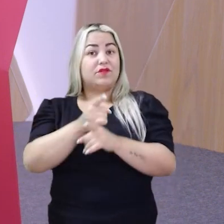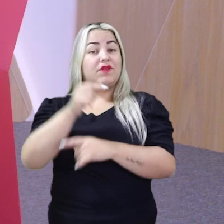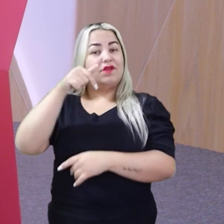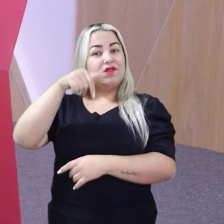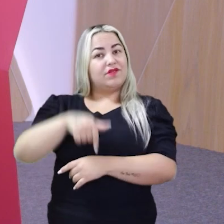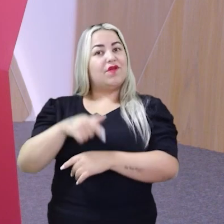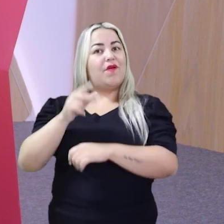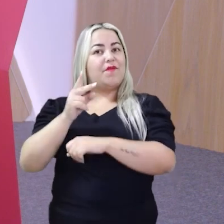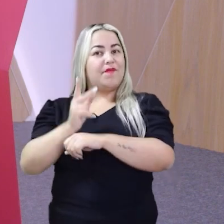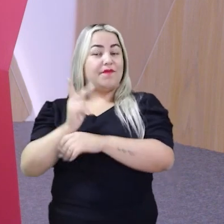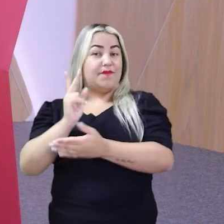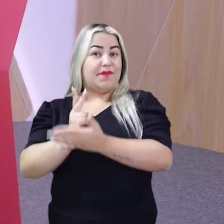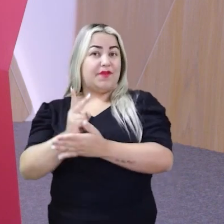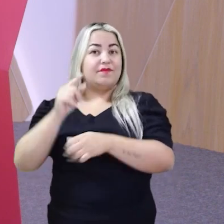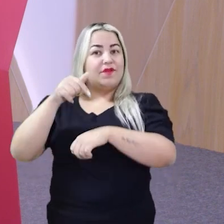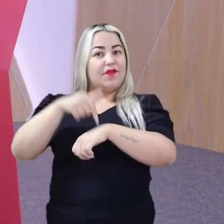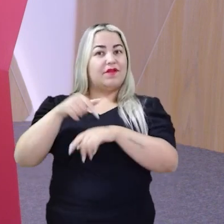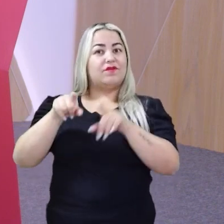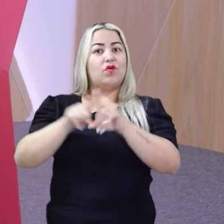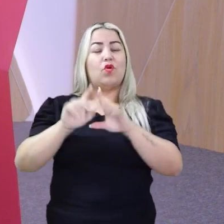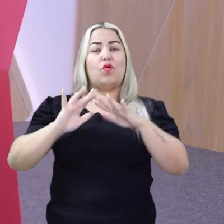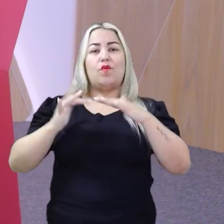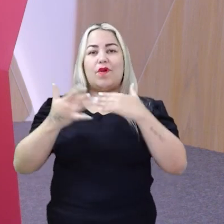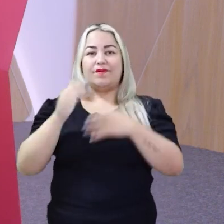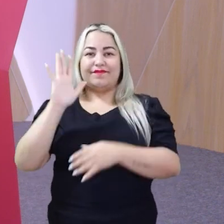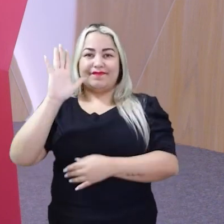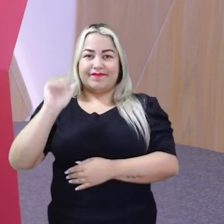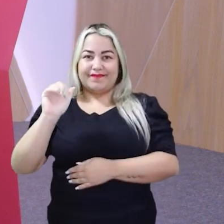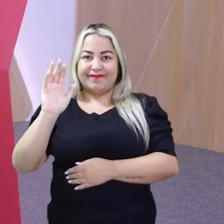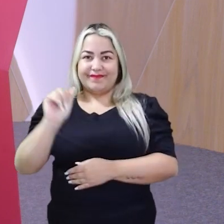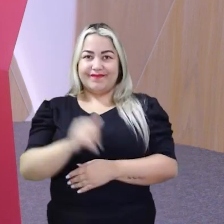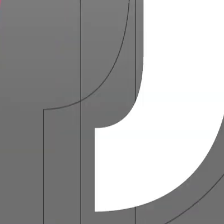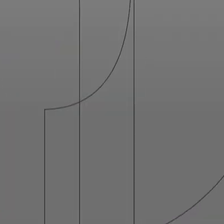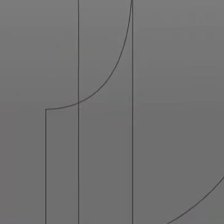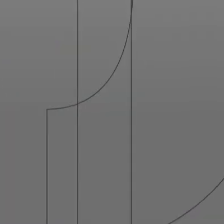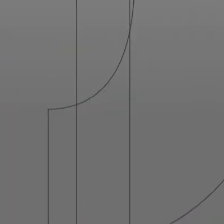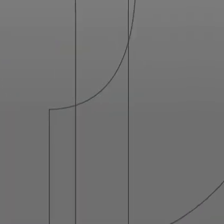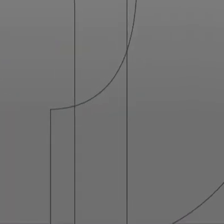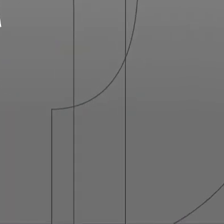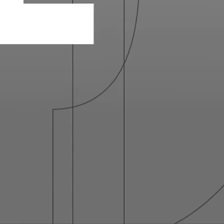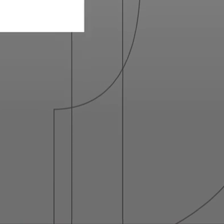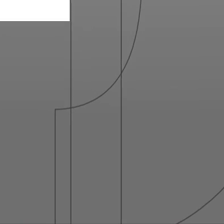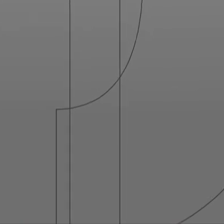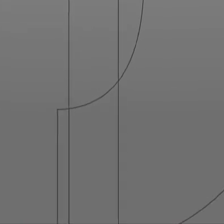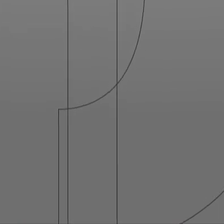a gente se encontra aqui no mesmo horário. Continue com a gente pelas redes. Tchau!